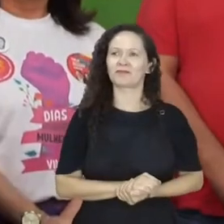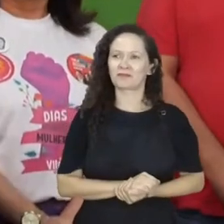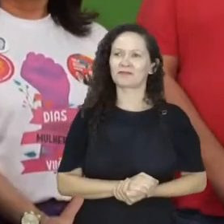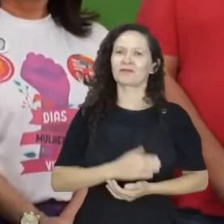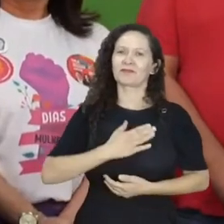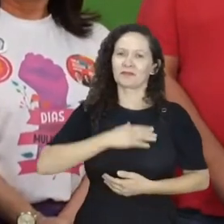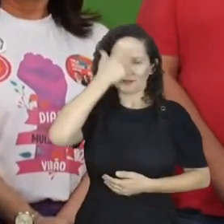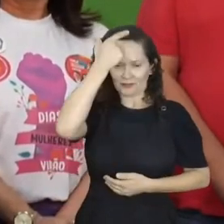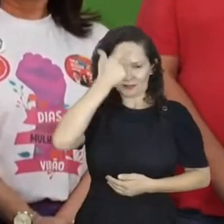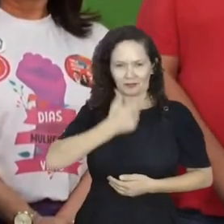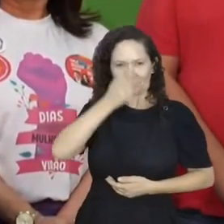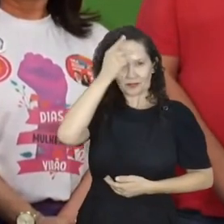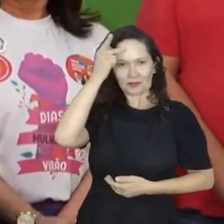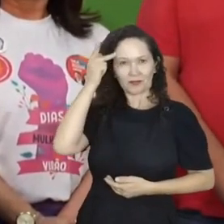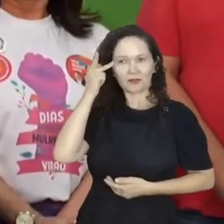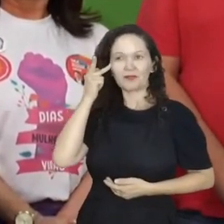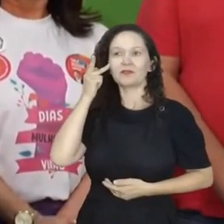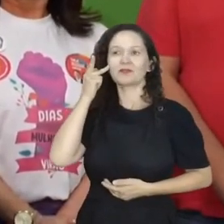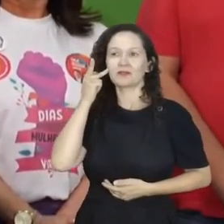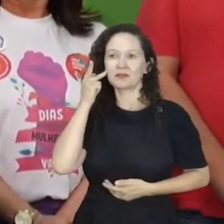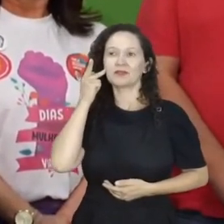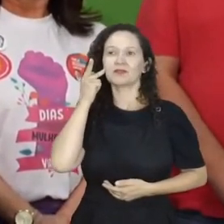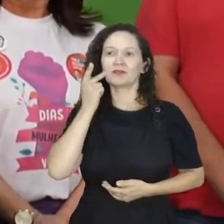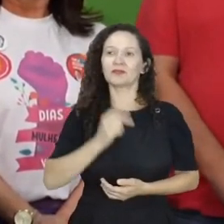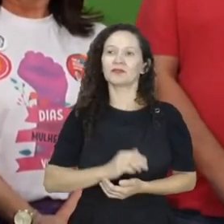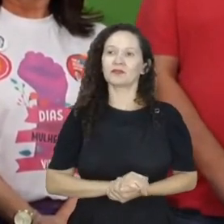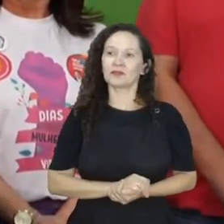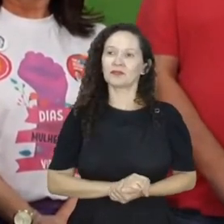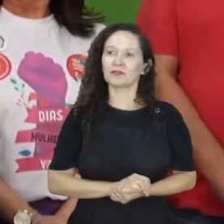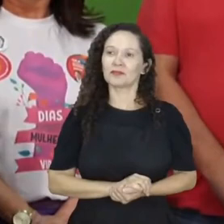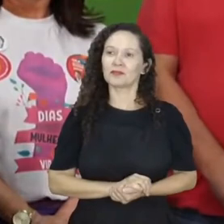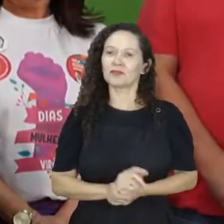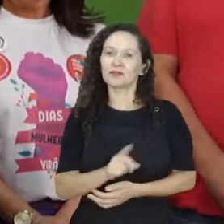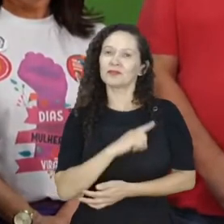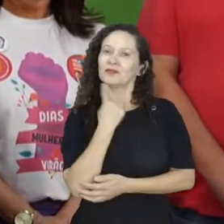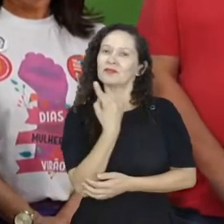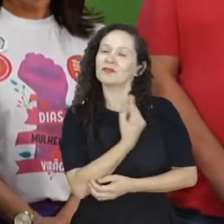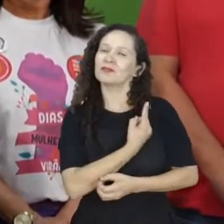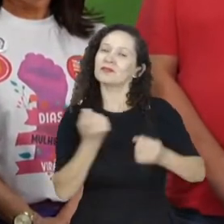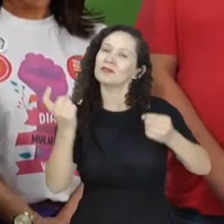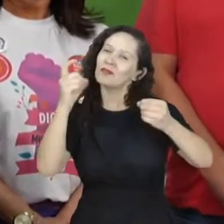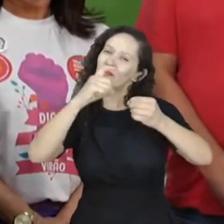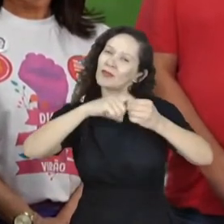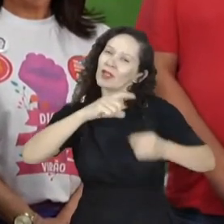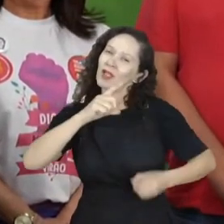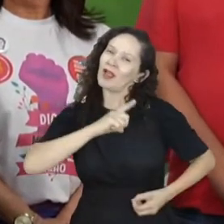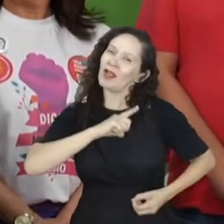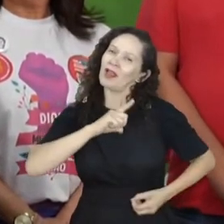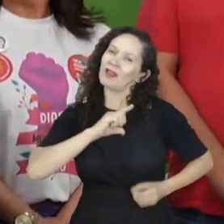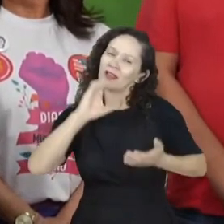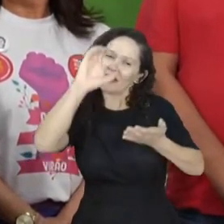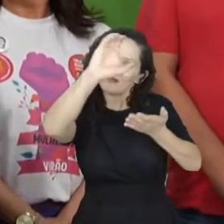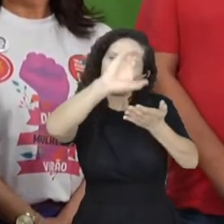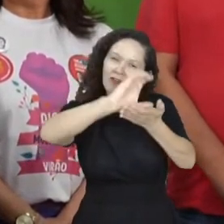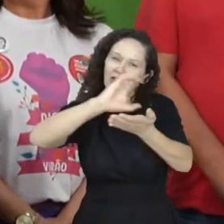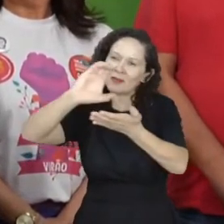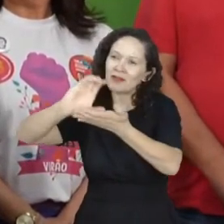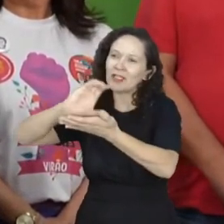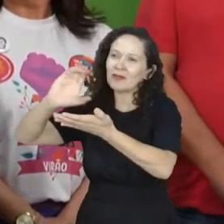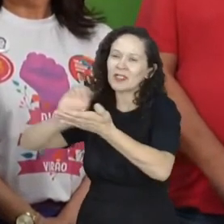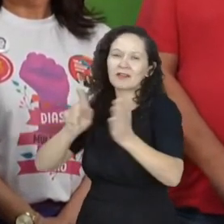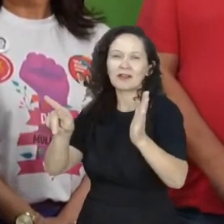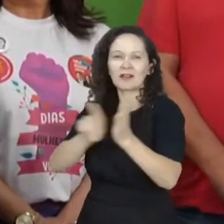sou um cidadão simpático a relação internacional, a gente vai voltar a ter um investimento direto no